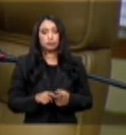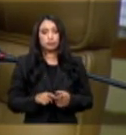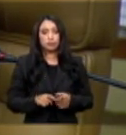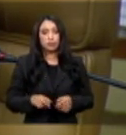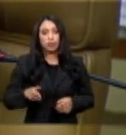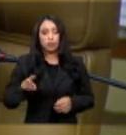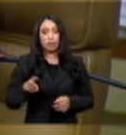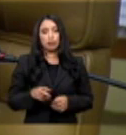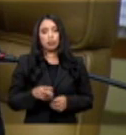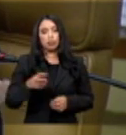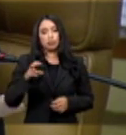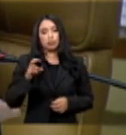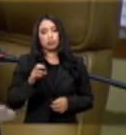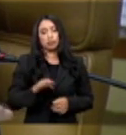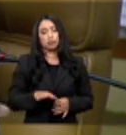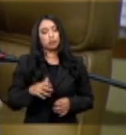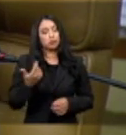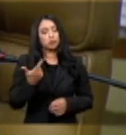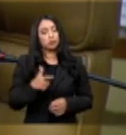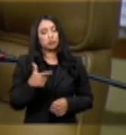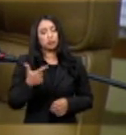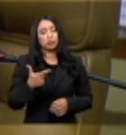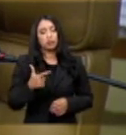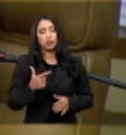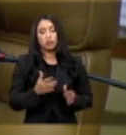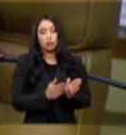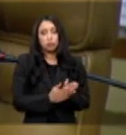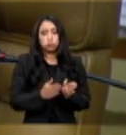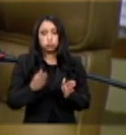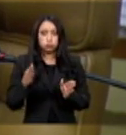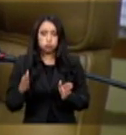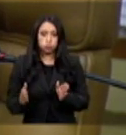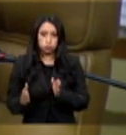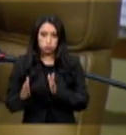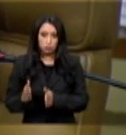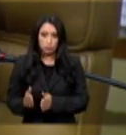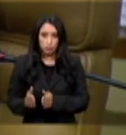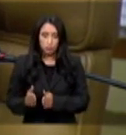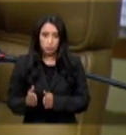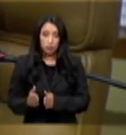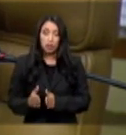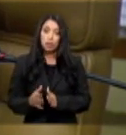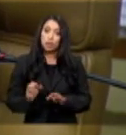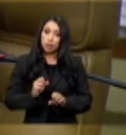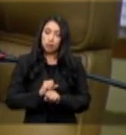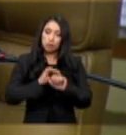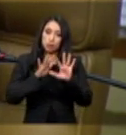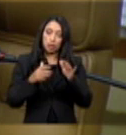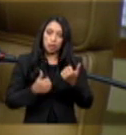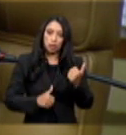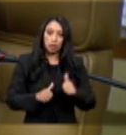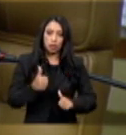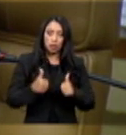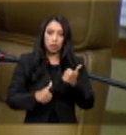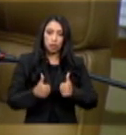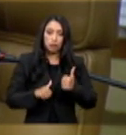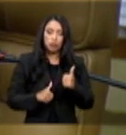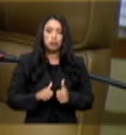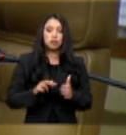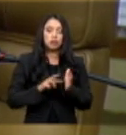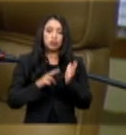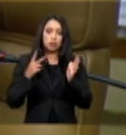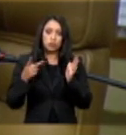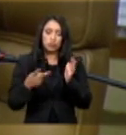portanto, circunstâncias e não a prorrogação, e esclareço que a análise do acervo significativo